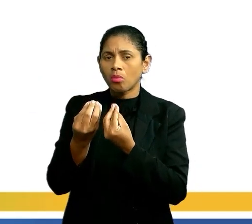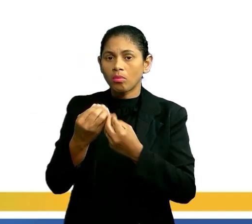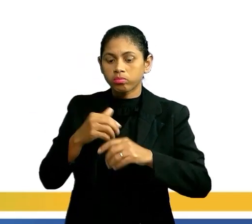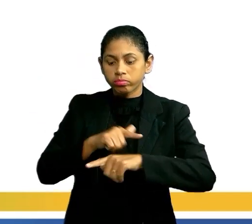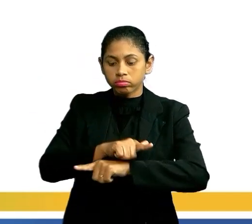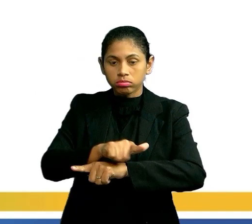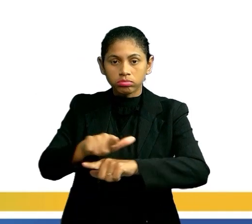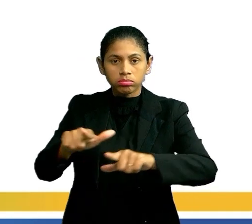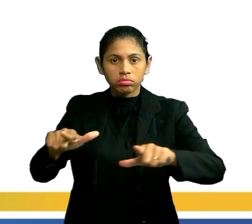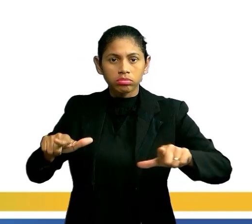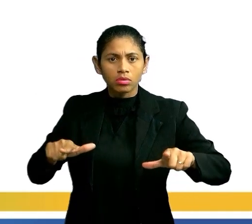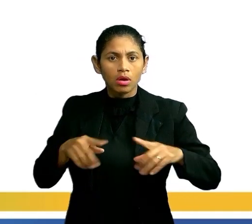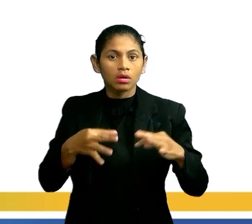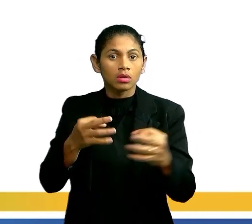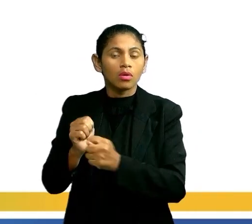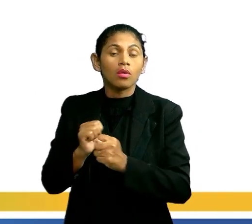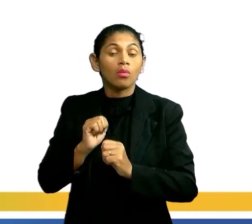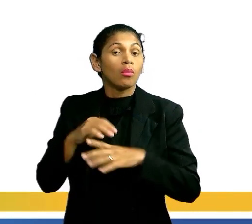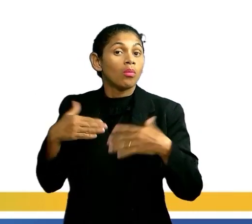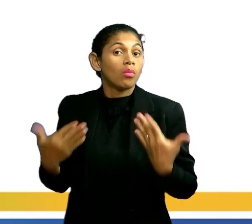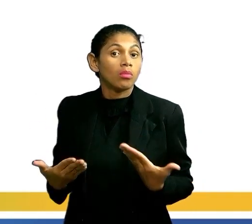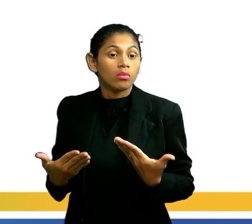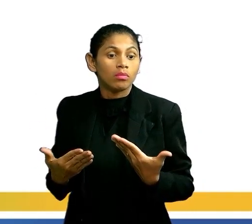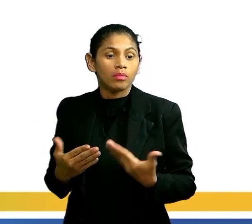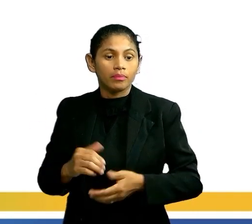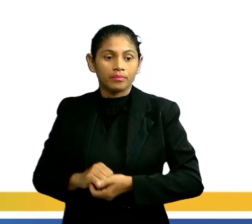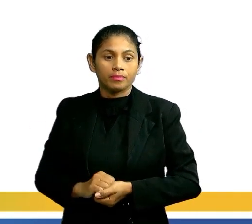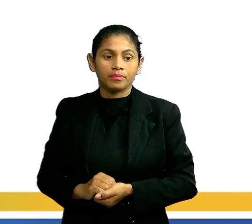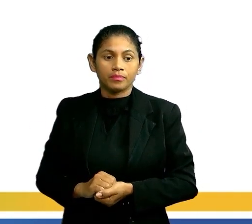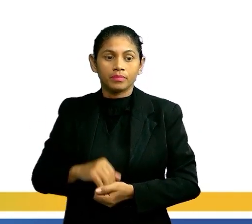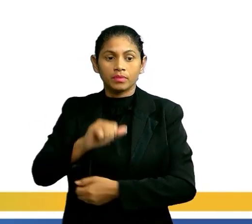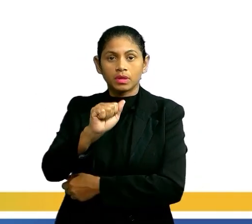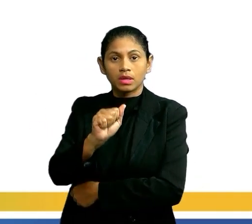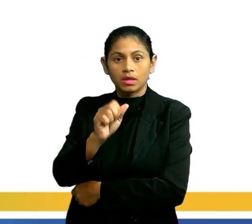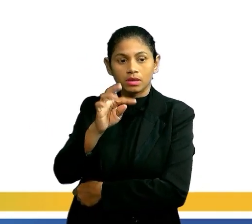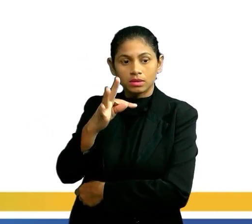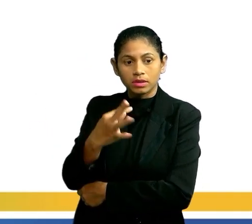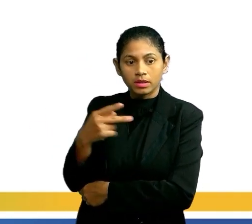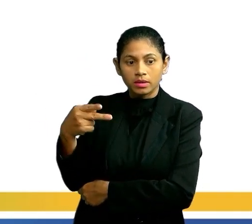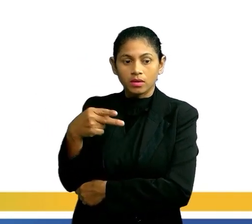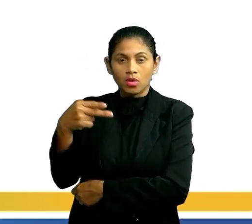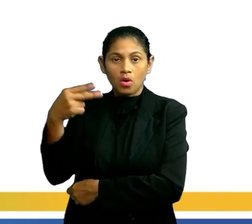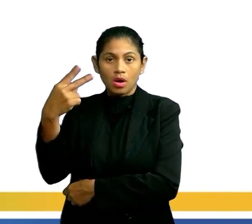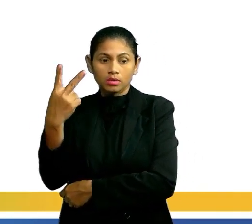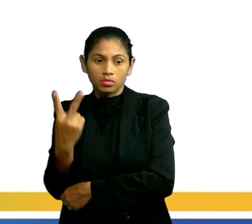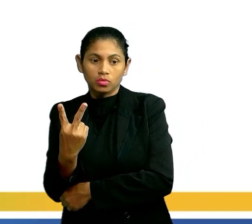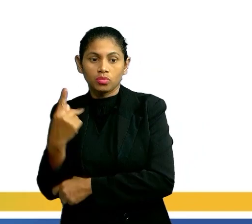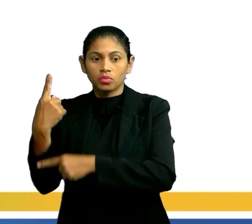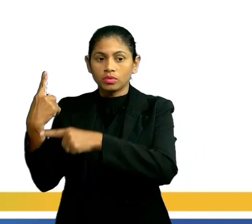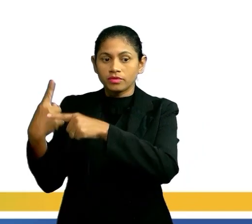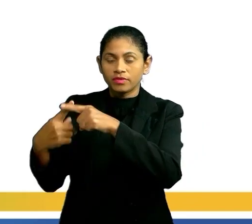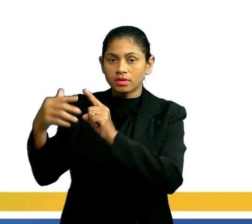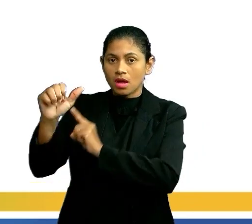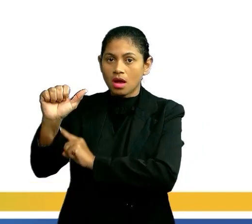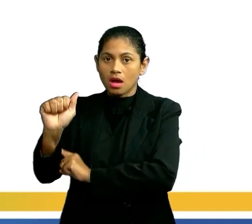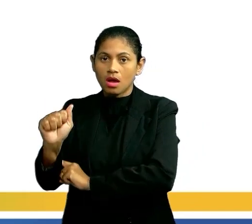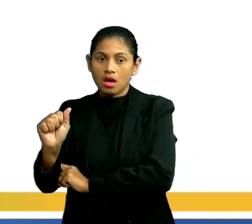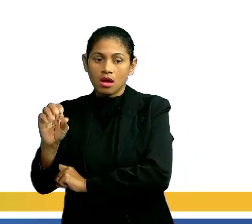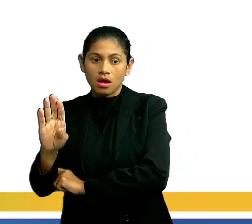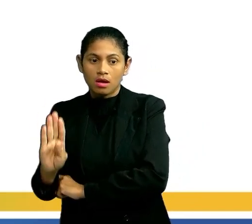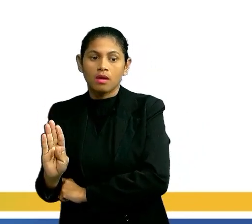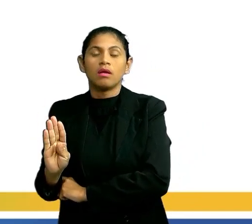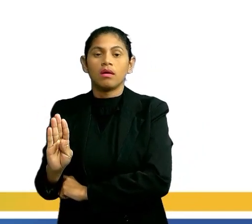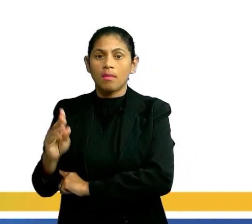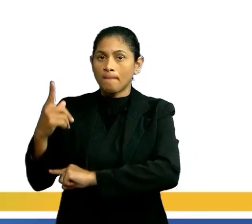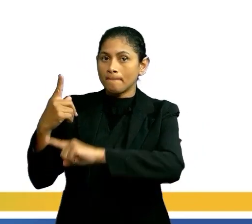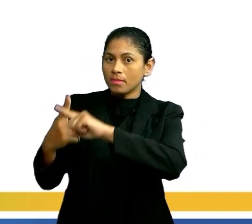área lateral mais as duas áreas da base, ó. A área lateral mais as duas áreas da base, que eu vou cair agora nesse